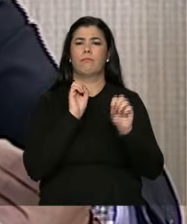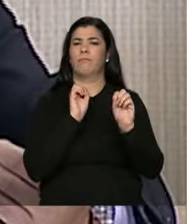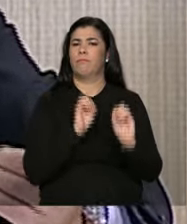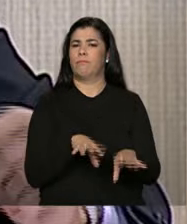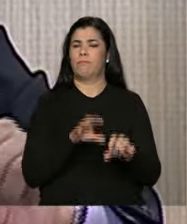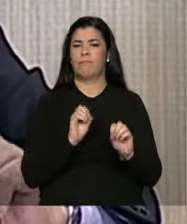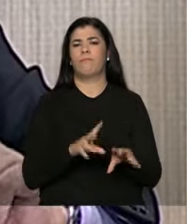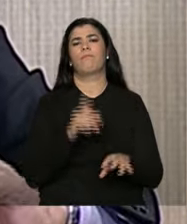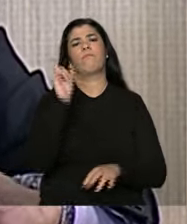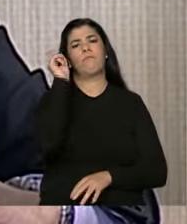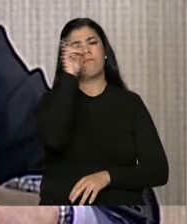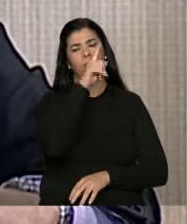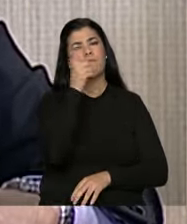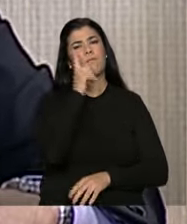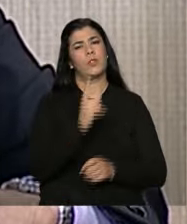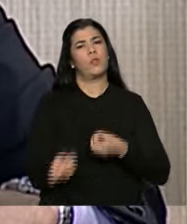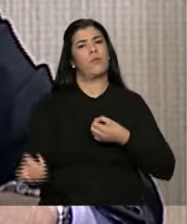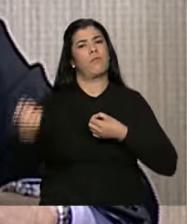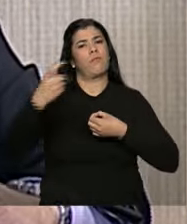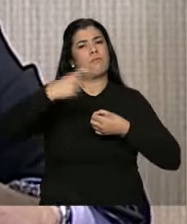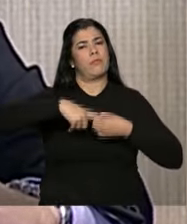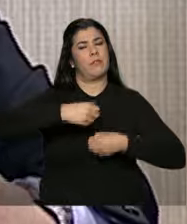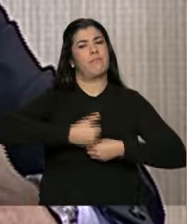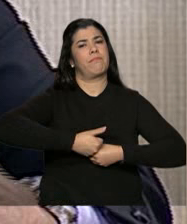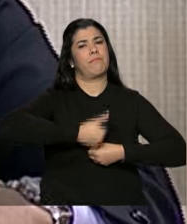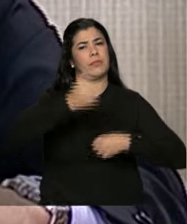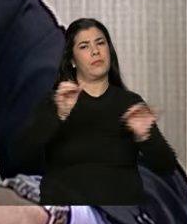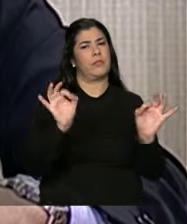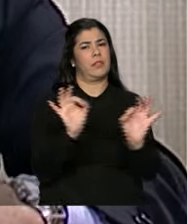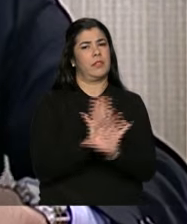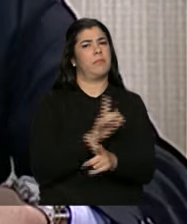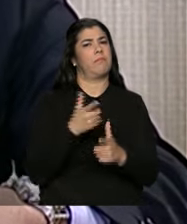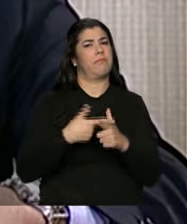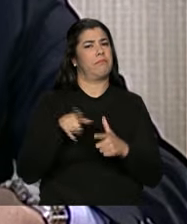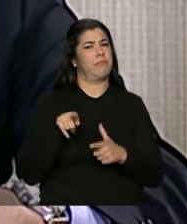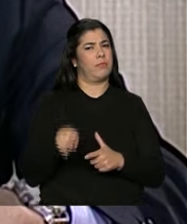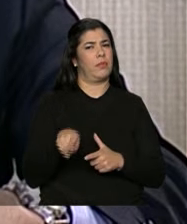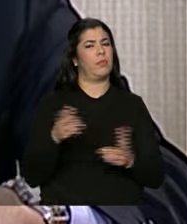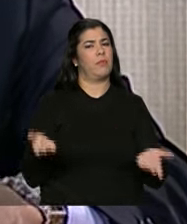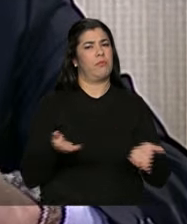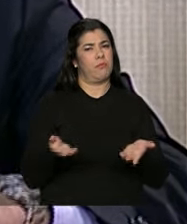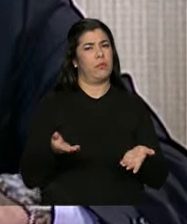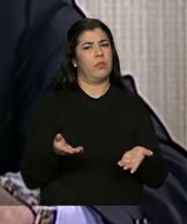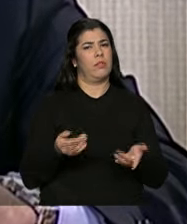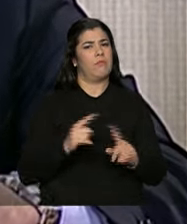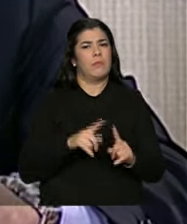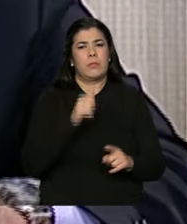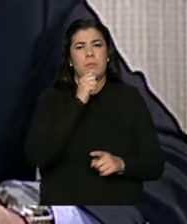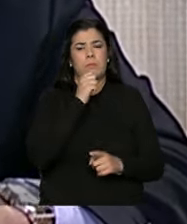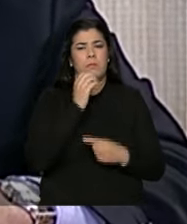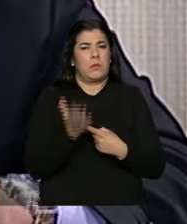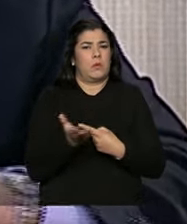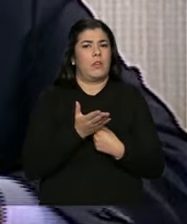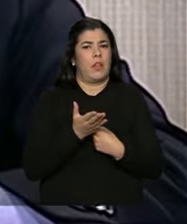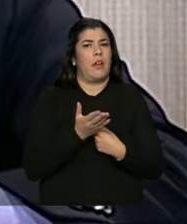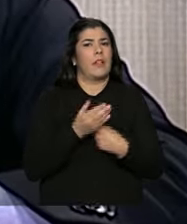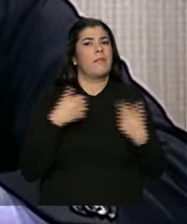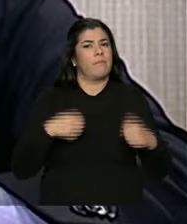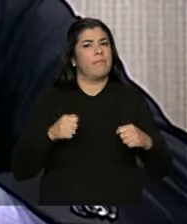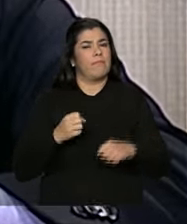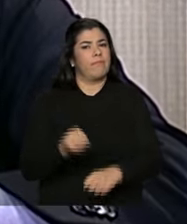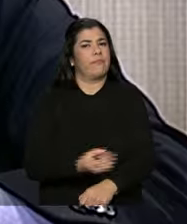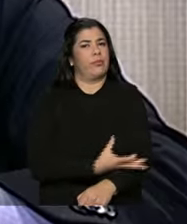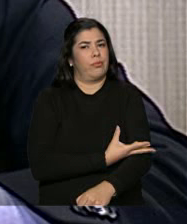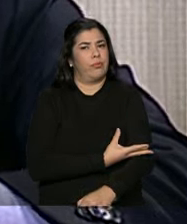na educação, dificilmente nós vamos conseguir reverter essa realidade eh que nós lamentamos hoje, mas que nos serve também de